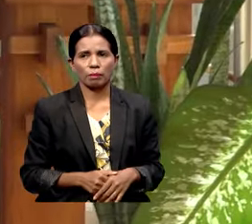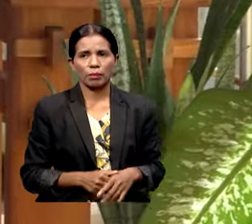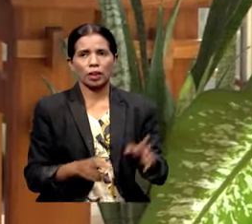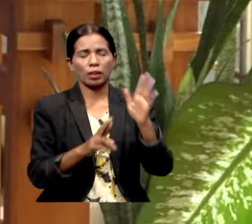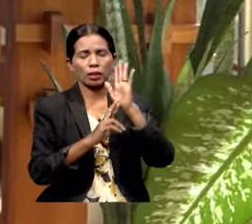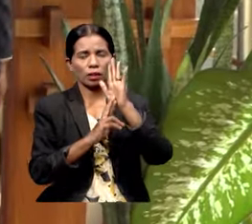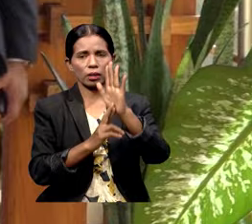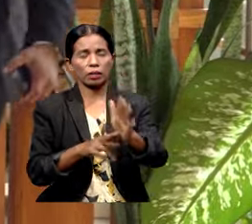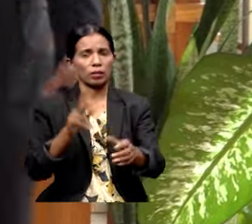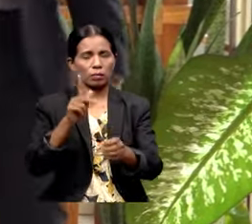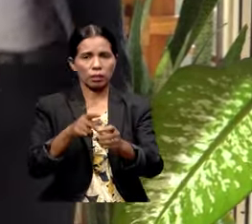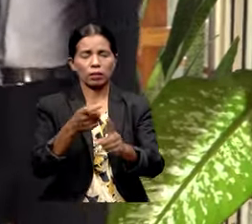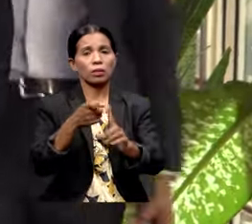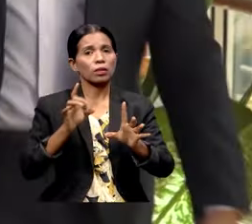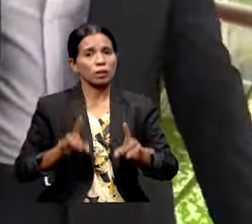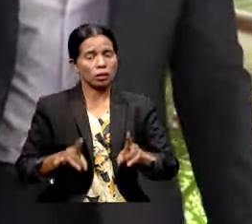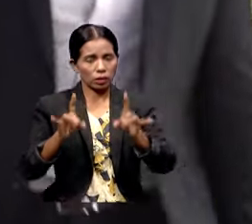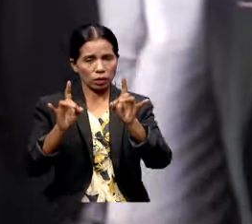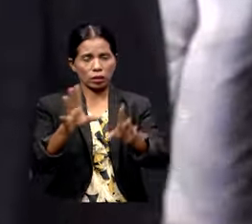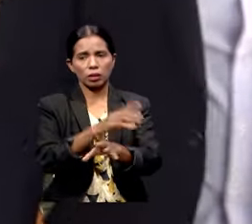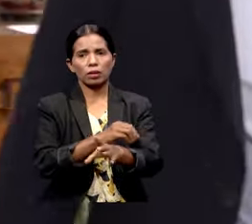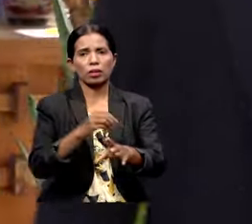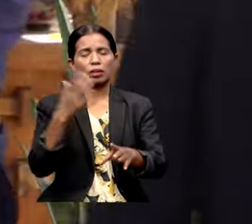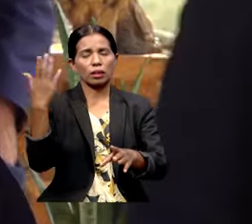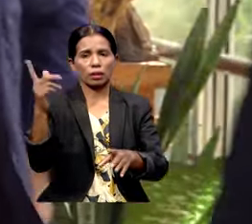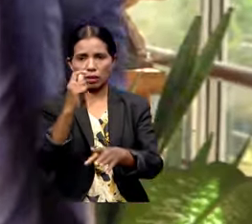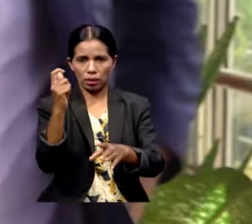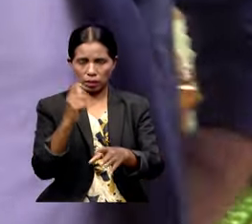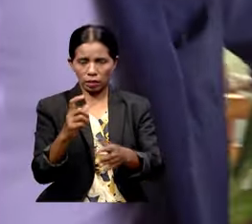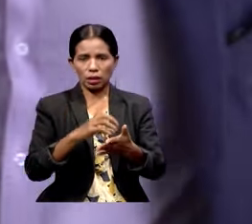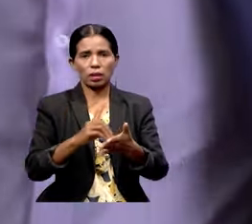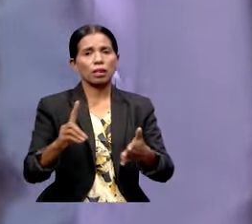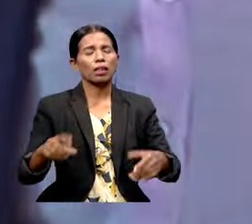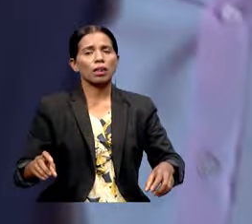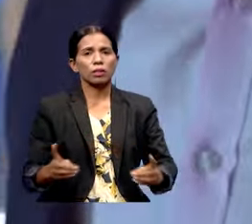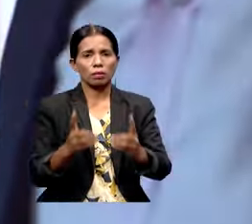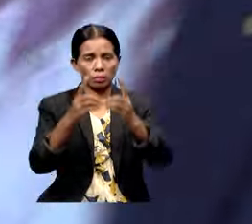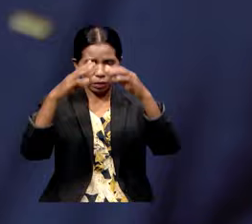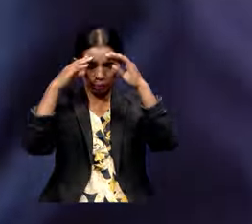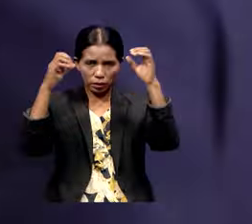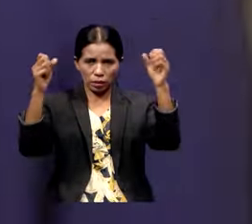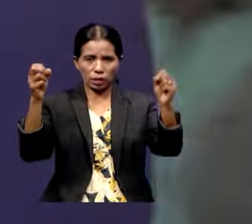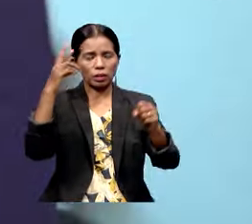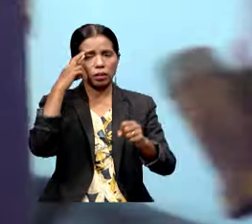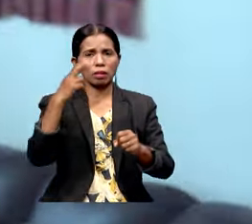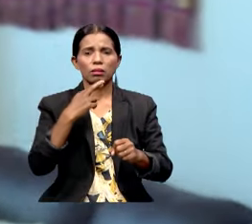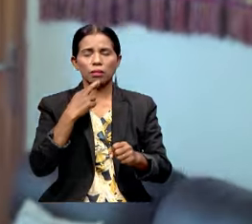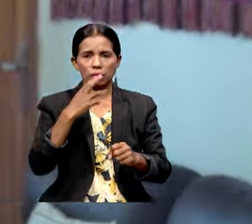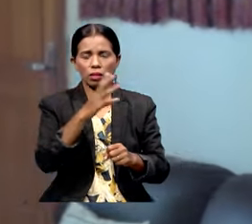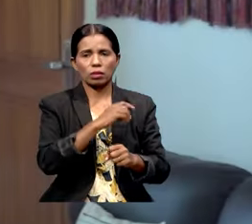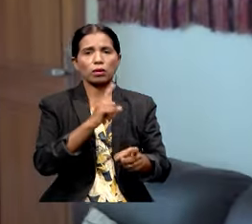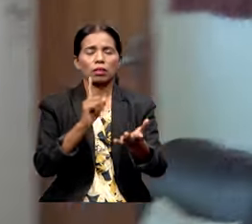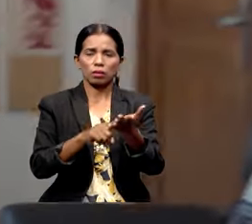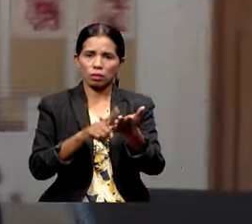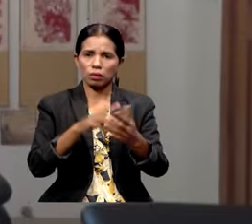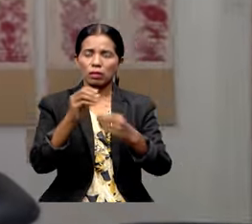Representante Greater Sunrise Husi Austrália, Steve Breaks, e a terça, né, a Soromalo, o presidente da República, José Ramos Horta, onde discute